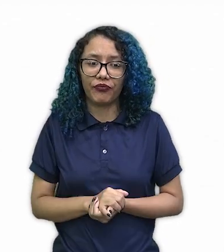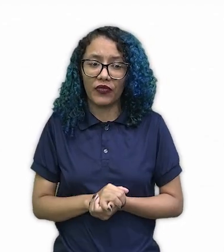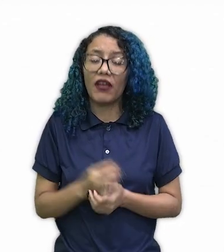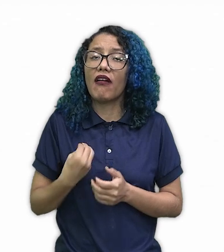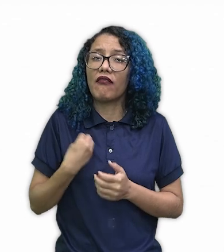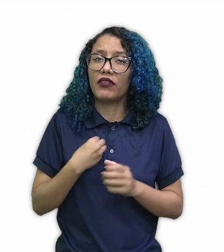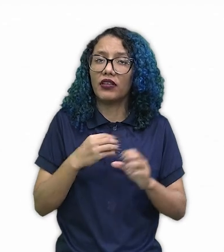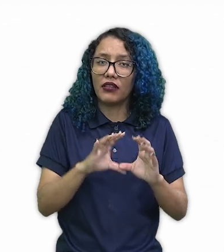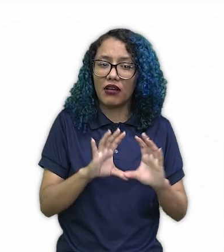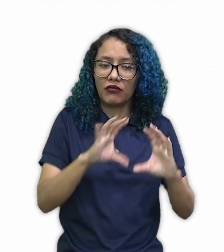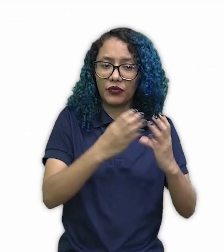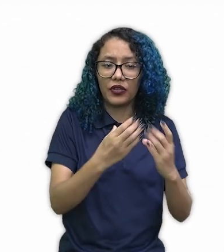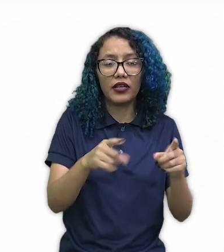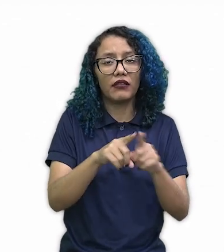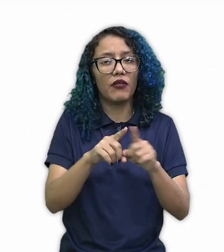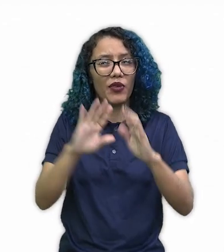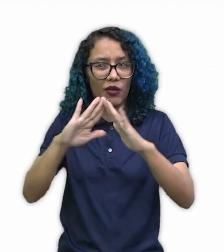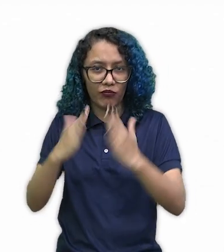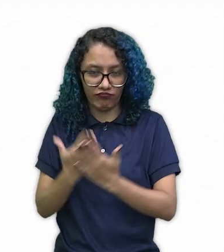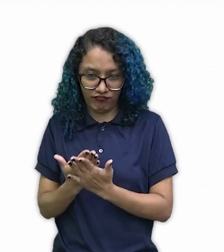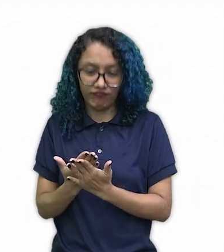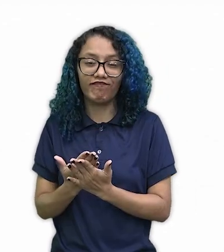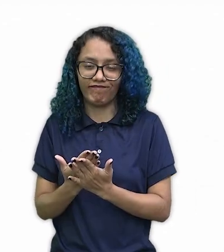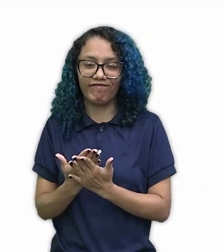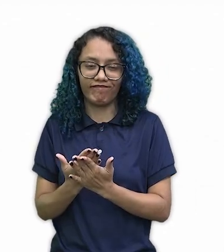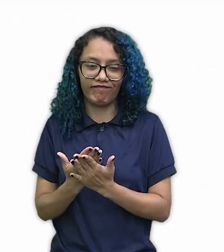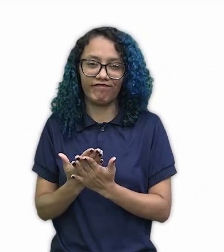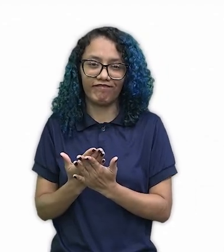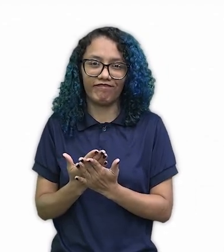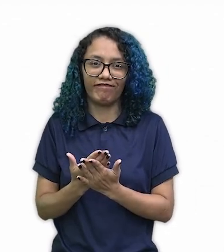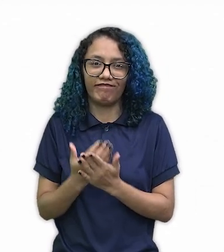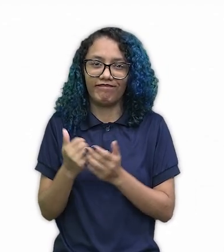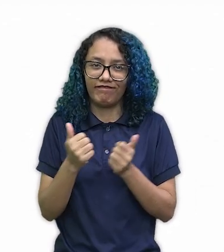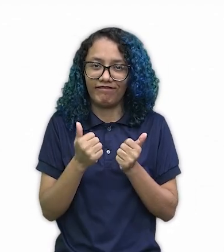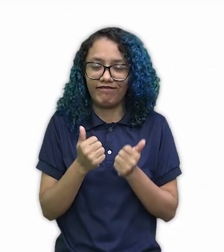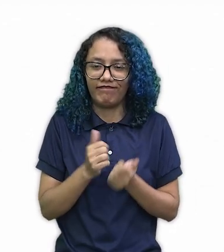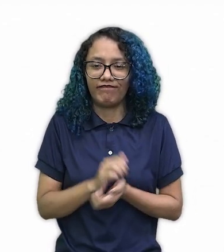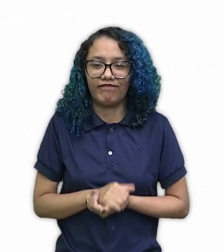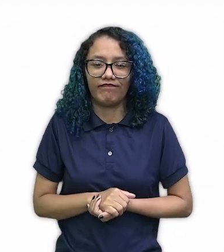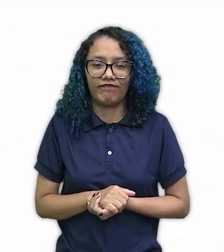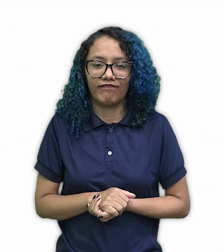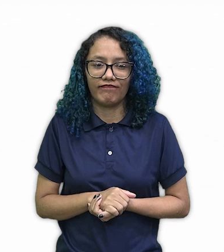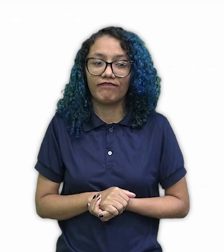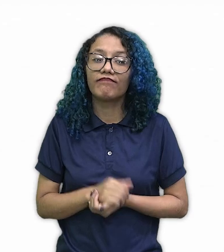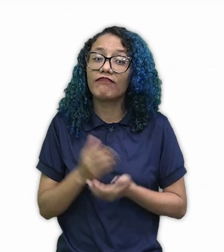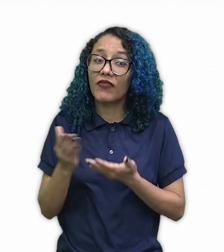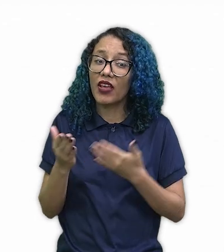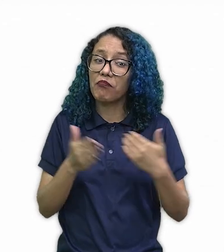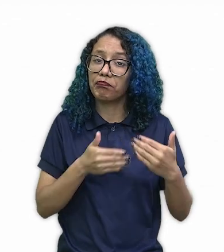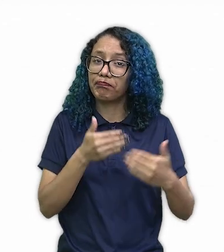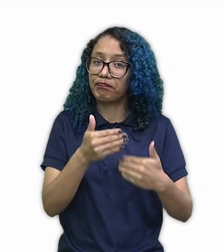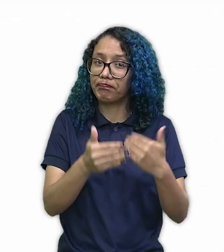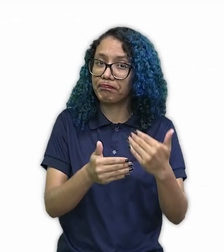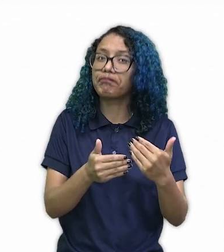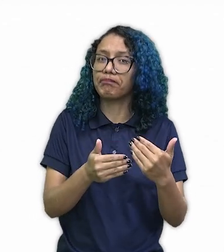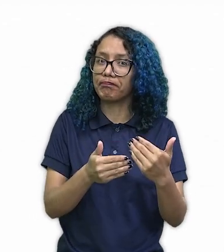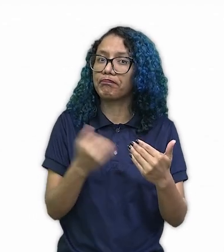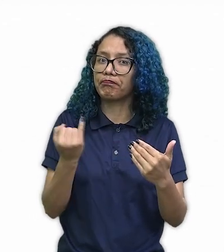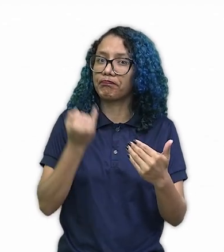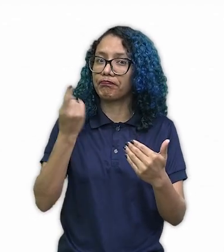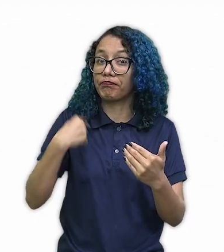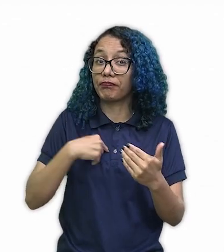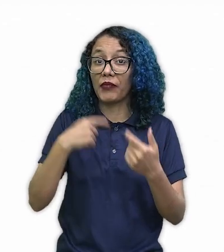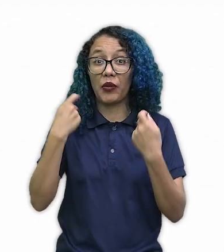comunitária e a vida escolar também. Tá bom? Então, esse é um processo interessante que a gente tem que estar